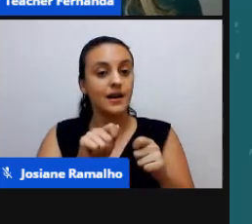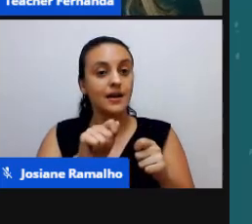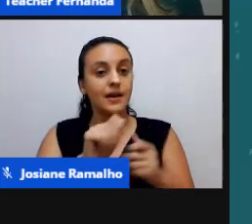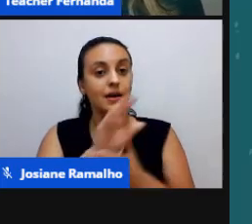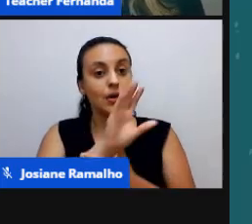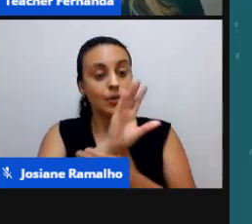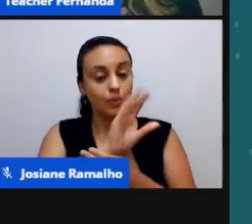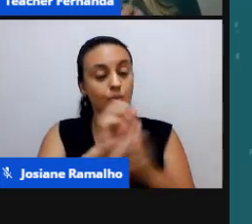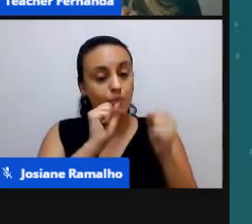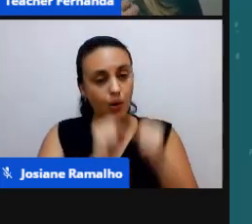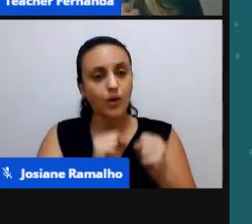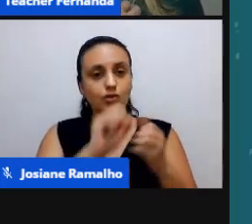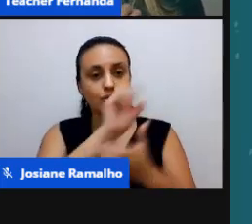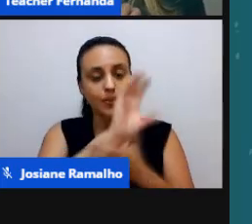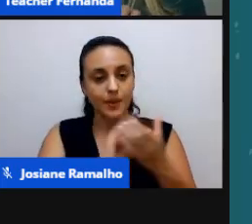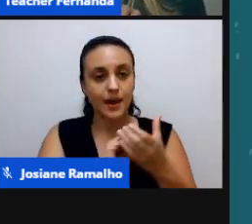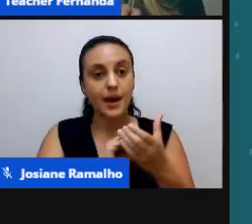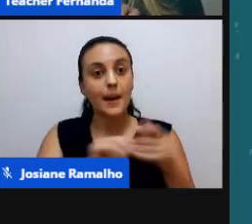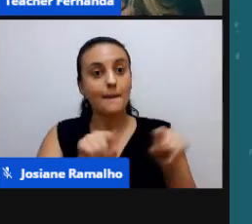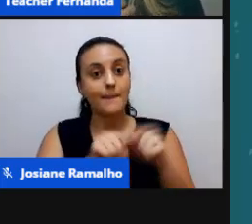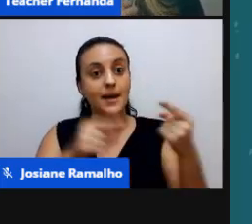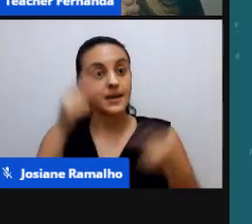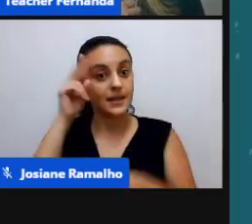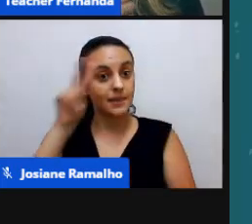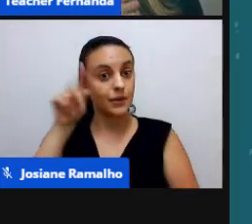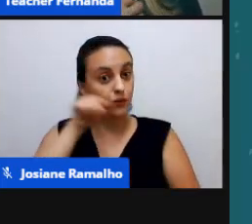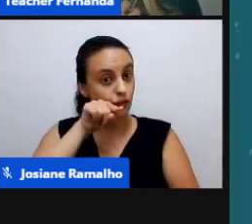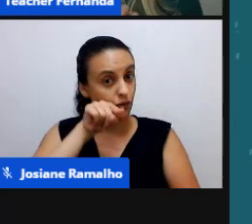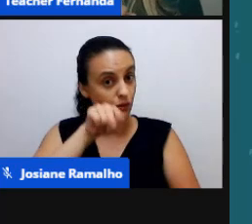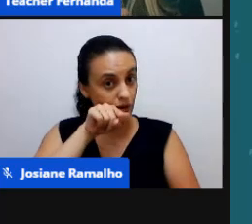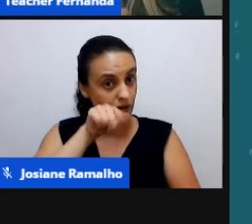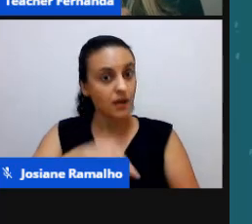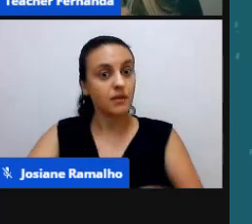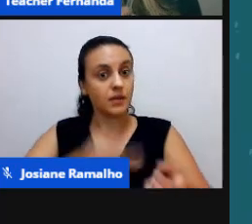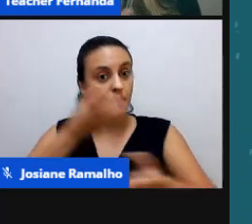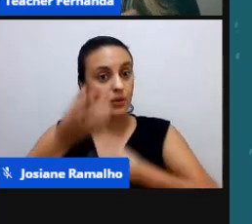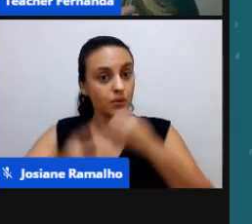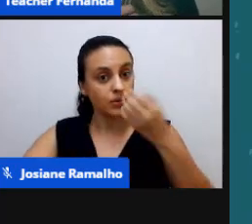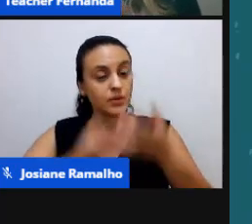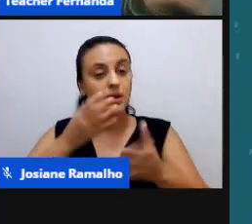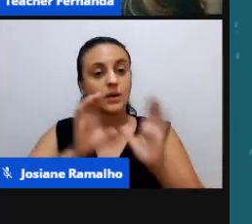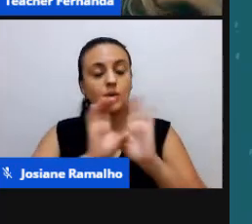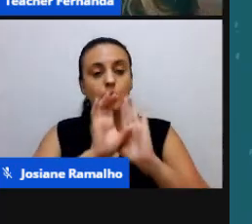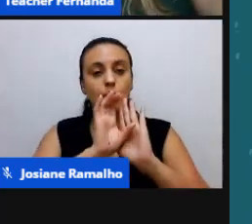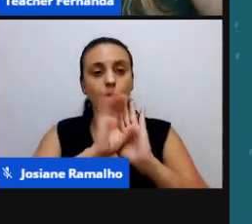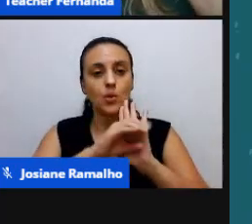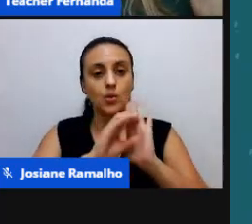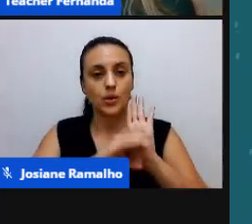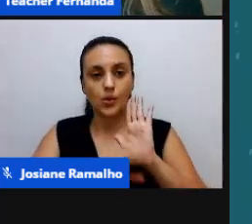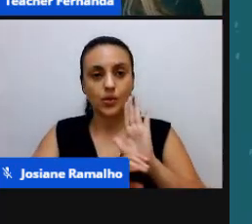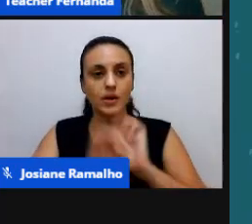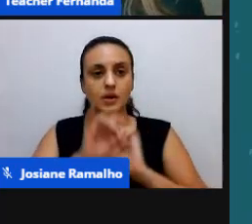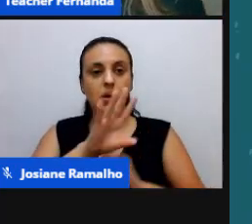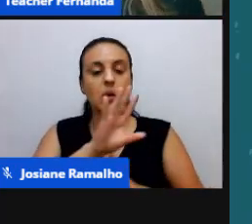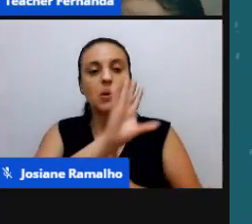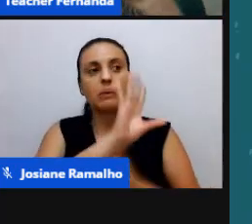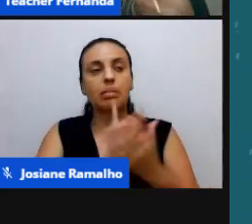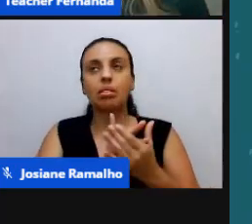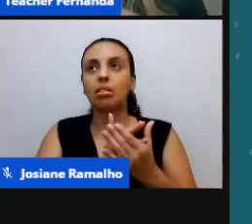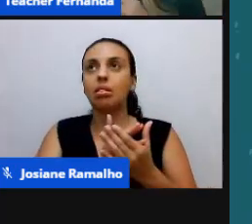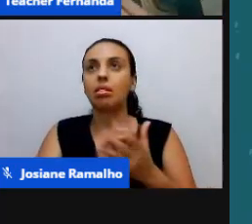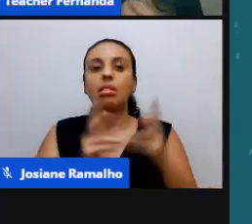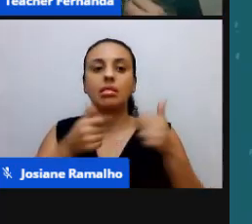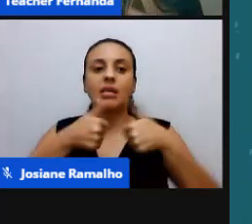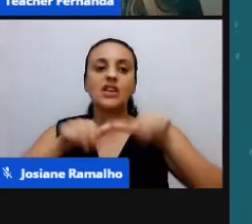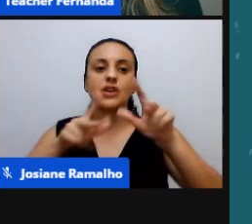um artista. Lembre-se que você é produtor de conteúdo, então se aproprie disso, né? Não apenas utilizando o template como ele está, mas